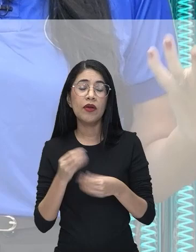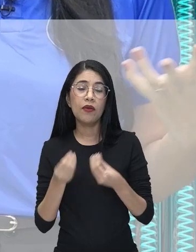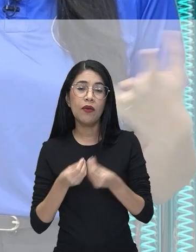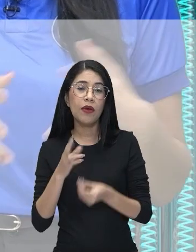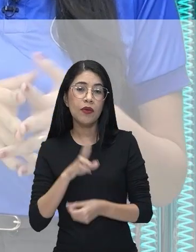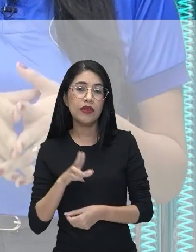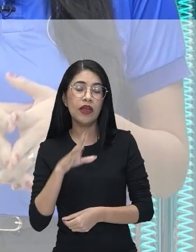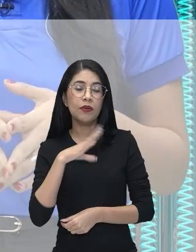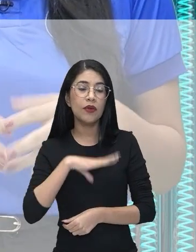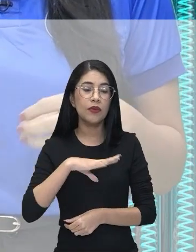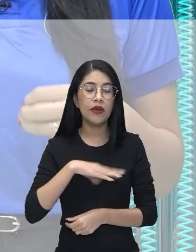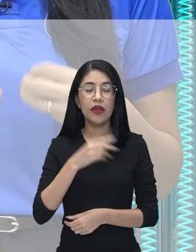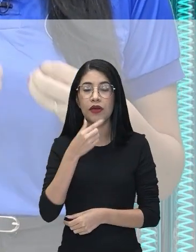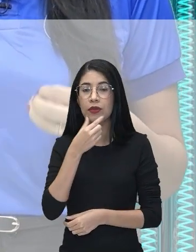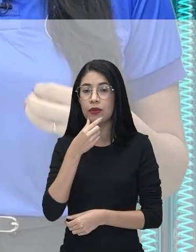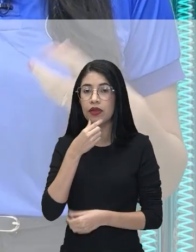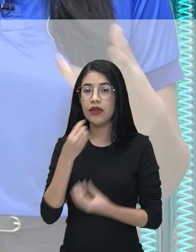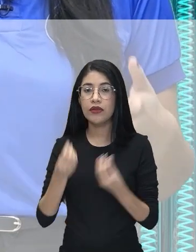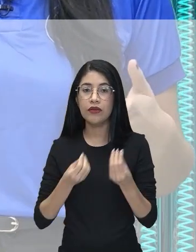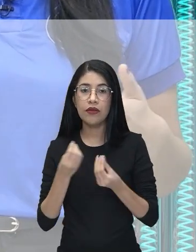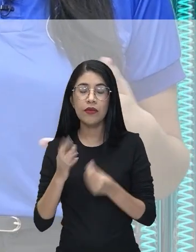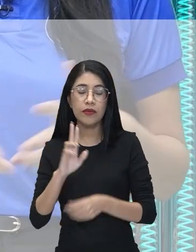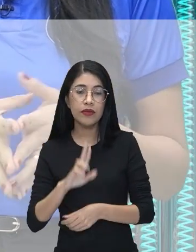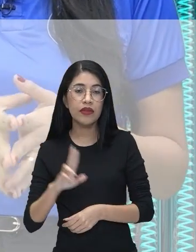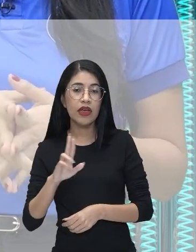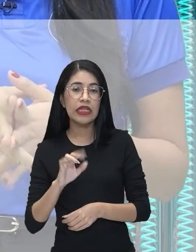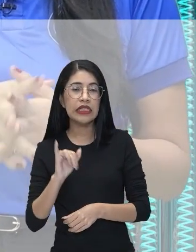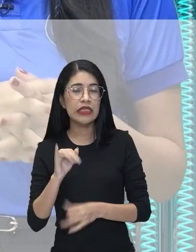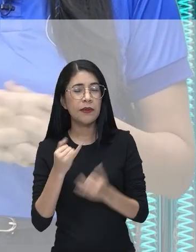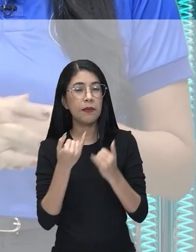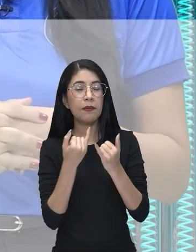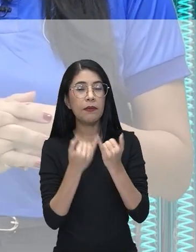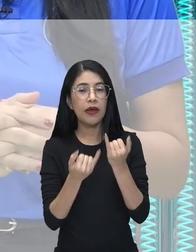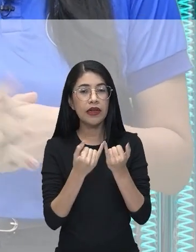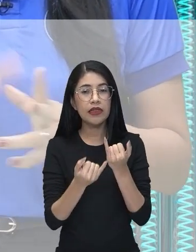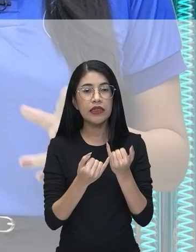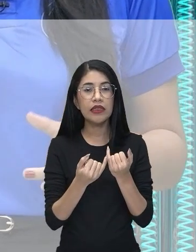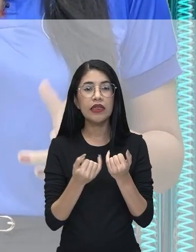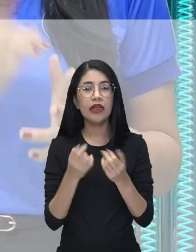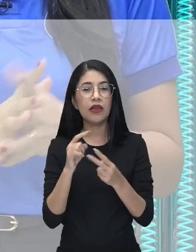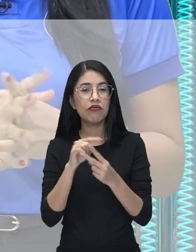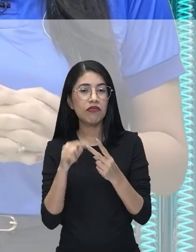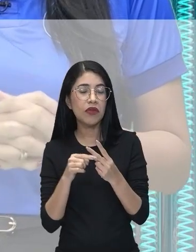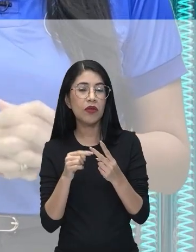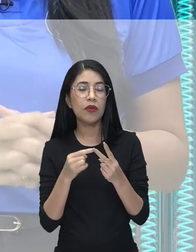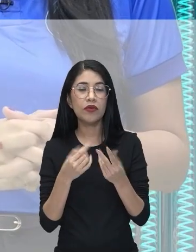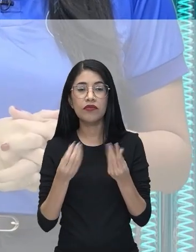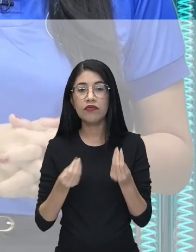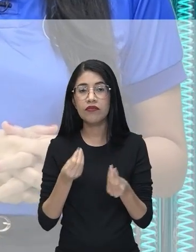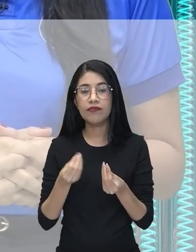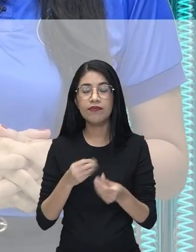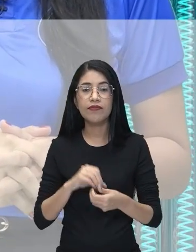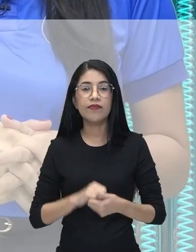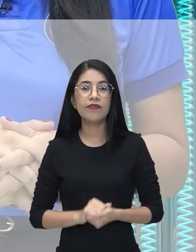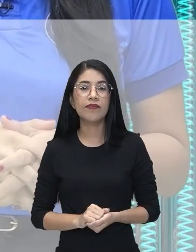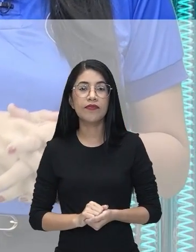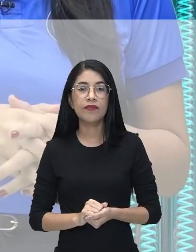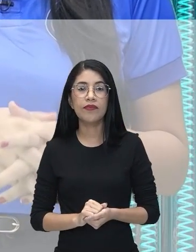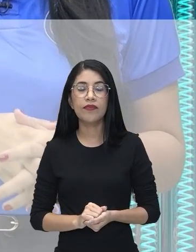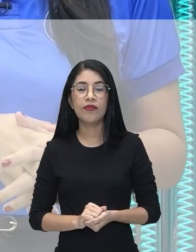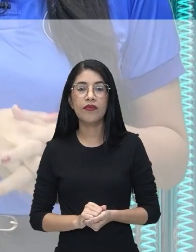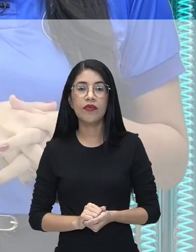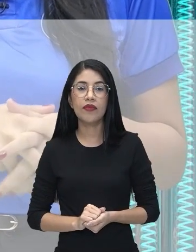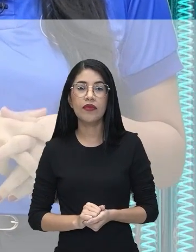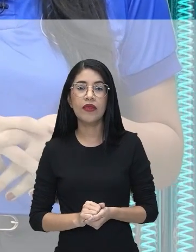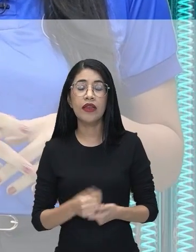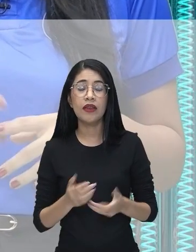em português, e se elas têm alguma coisa parecida, né, nos dois idiomas. Vamos dar uma olhada agora. Então, as